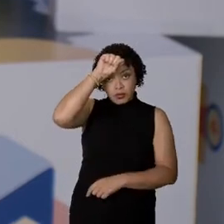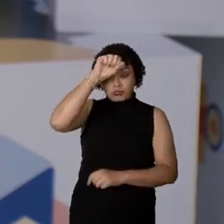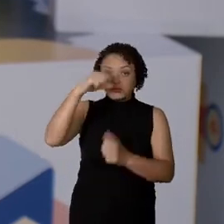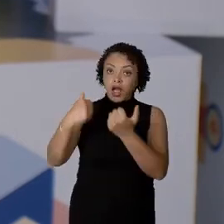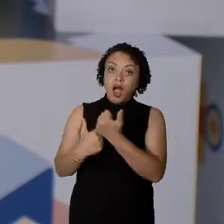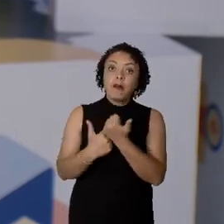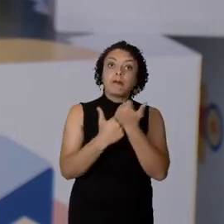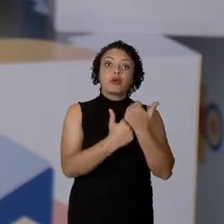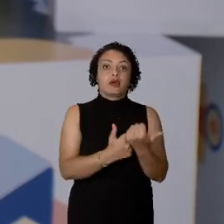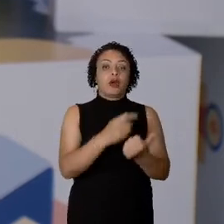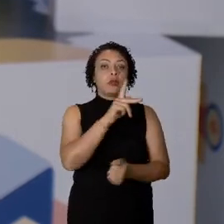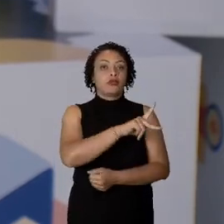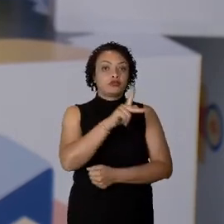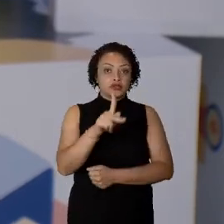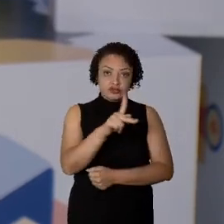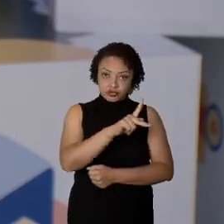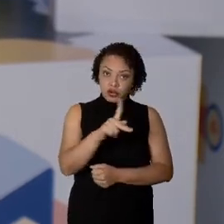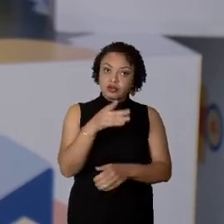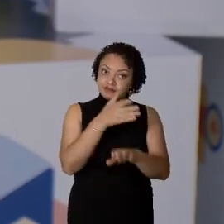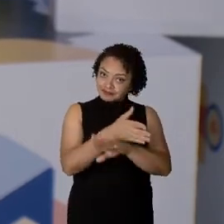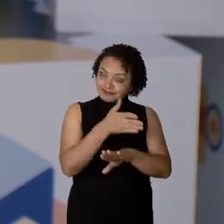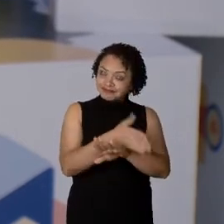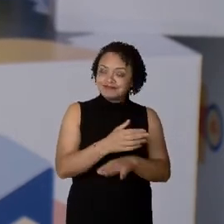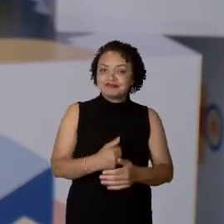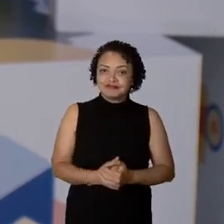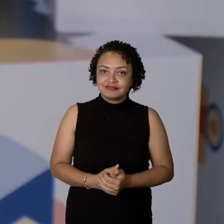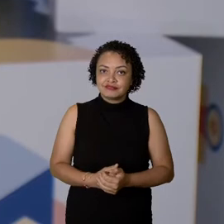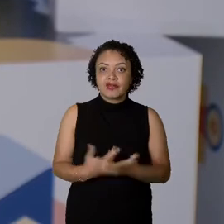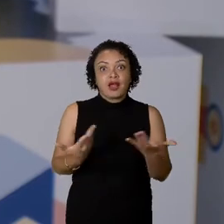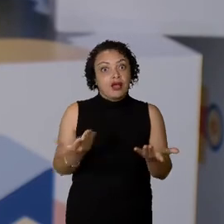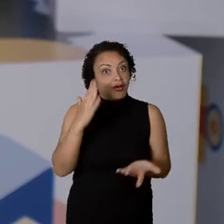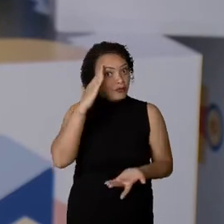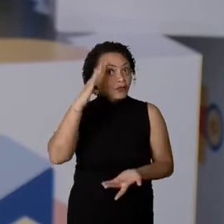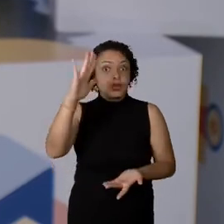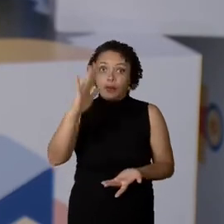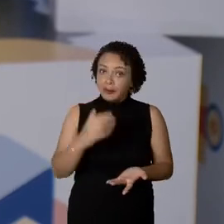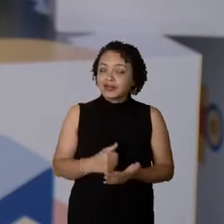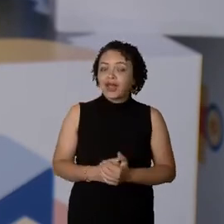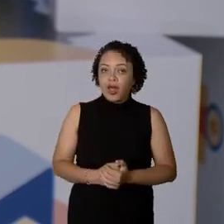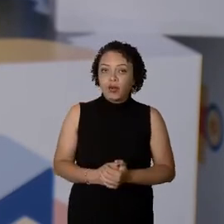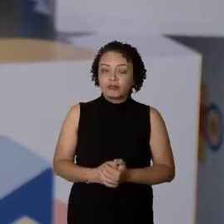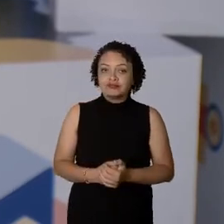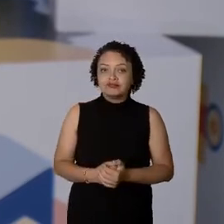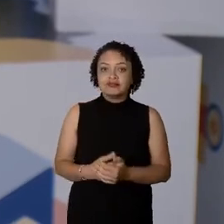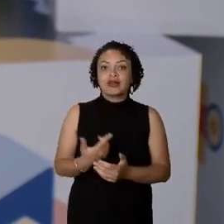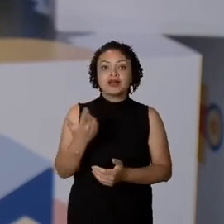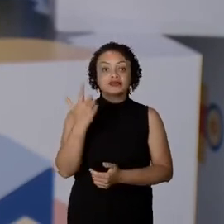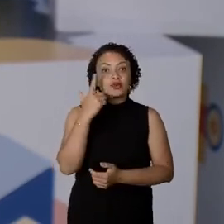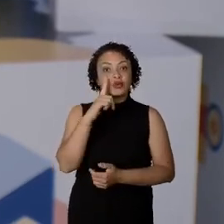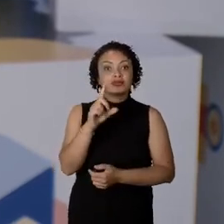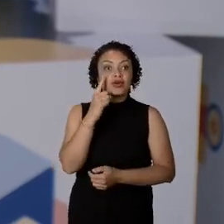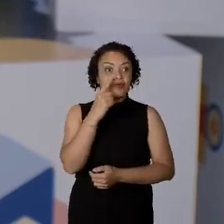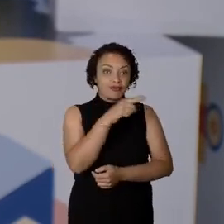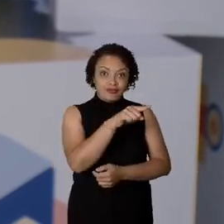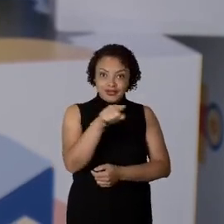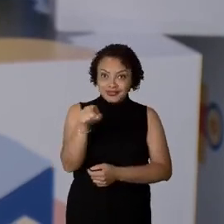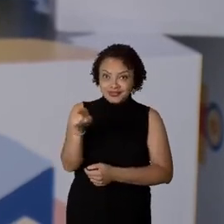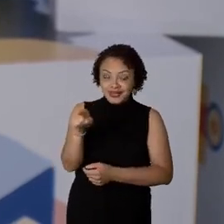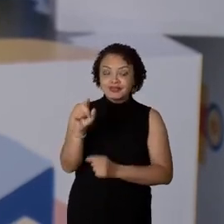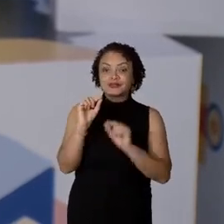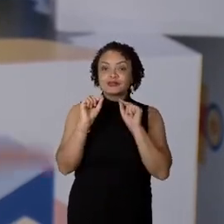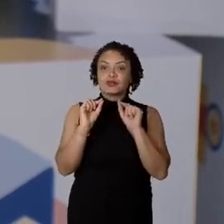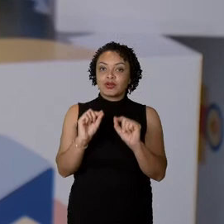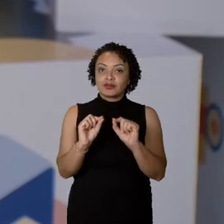professores e professoras participantes. Isso foi fundamental, acreditamos, e pelo retorno de vocês, para